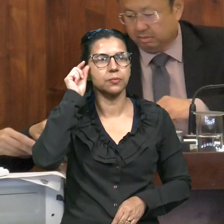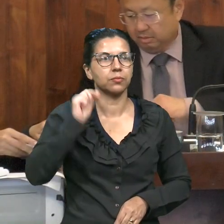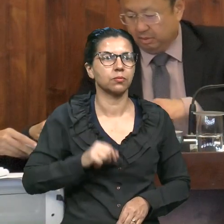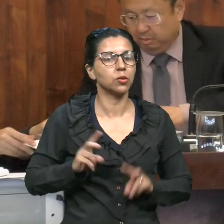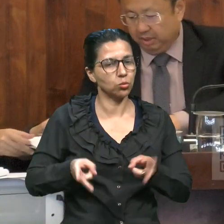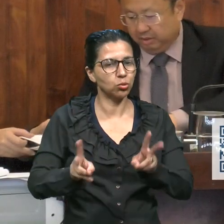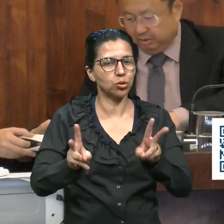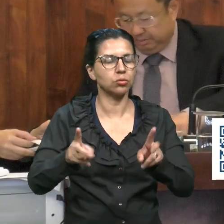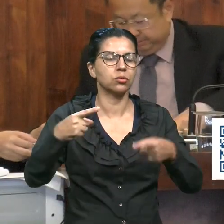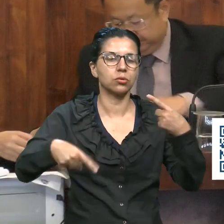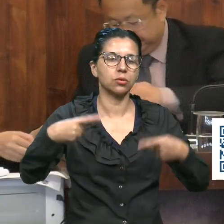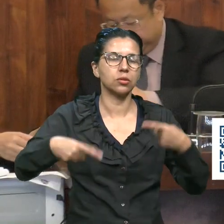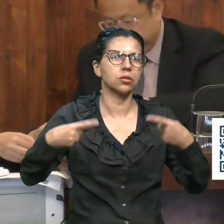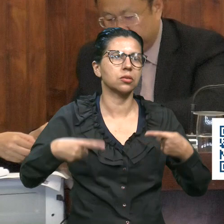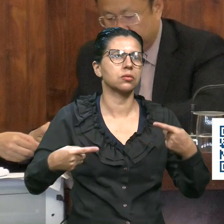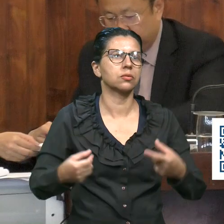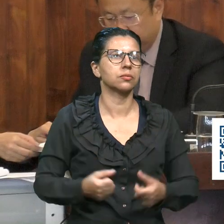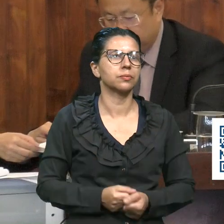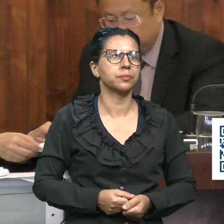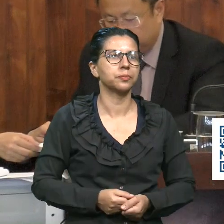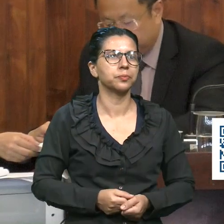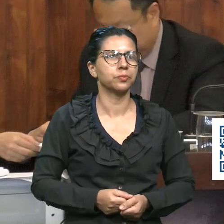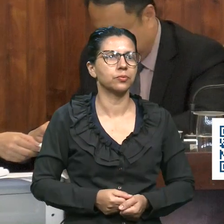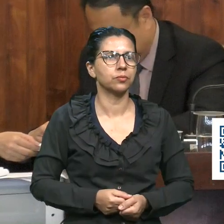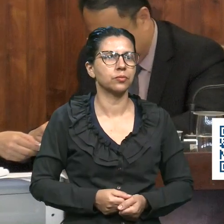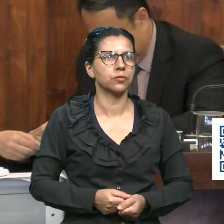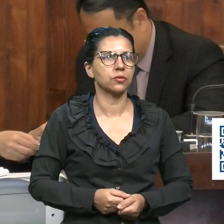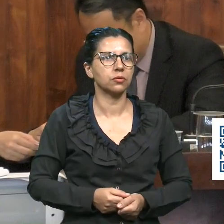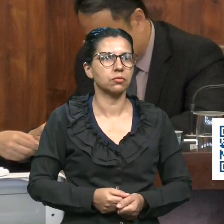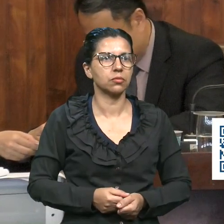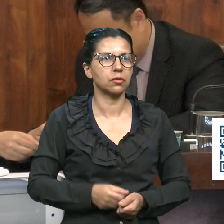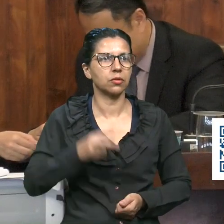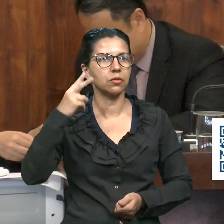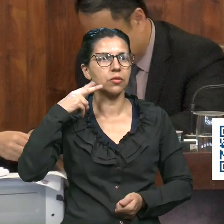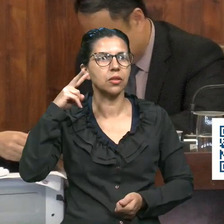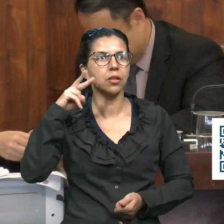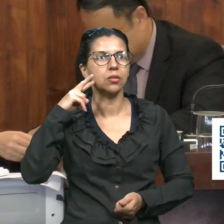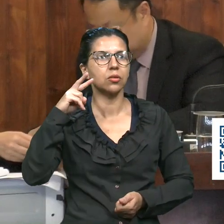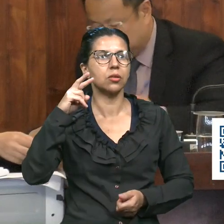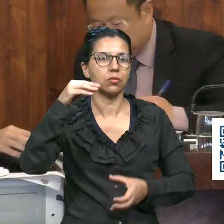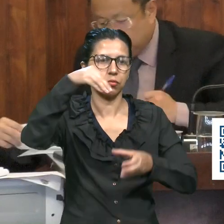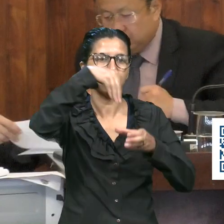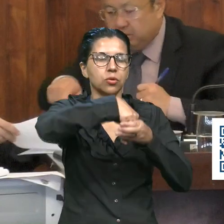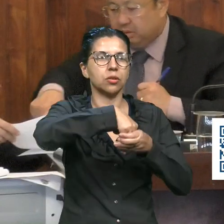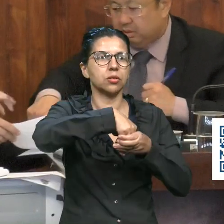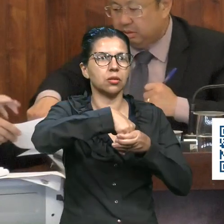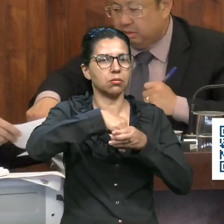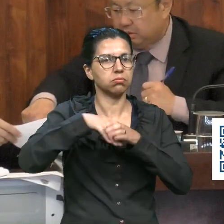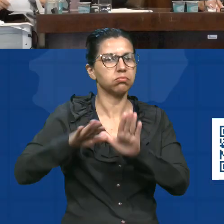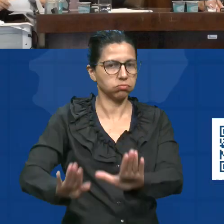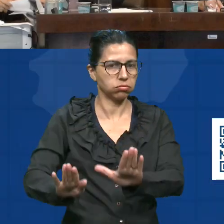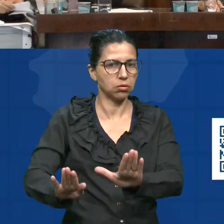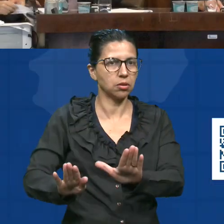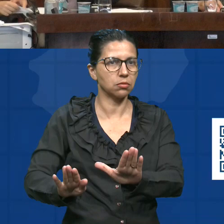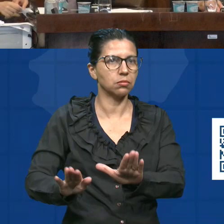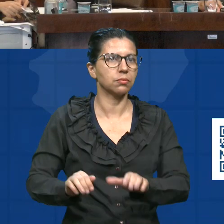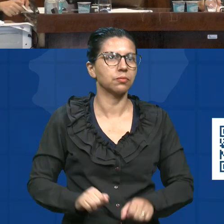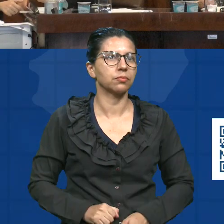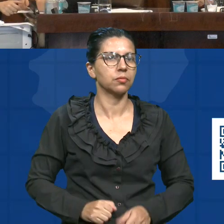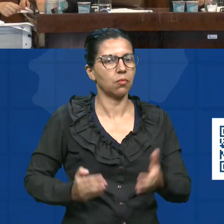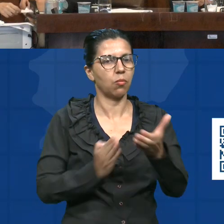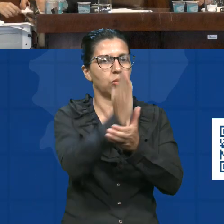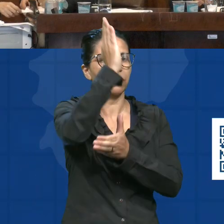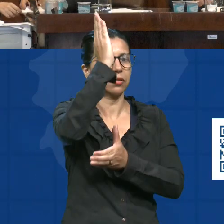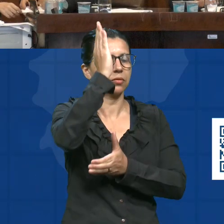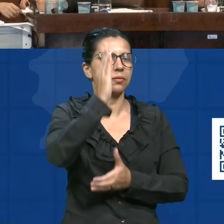Continua em discussão o requerimento. Não havendo mais vereadores inscritos, está em discussão, está em votação. Os vereadores que estão favoráveis, permaneçam como se encontram.